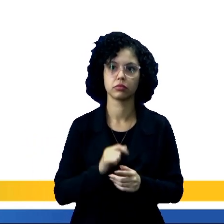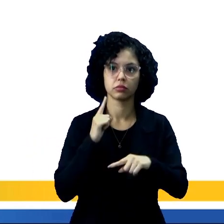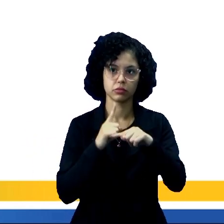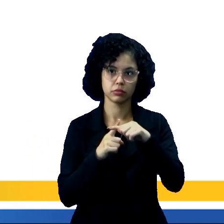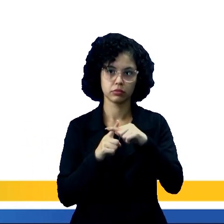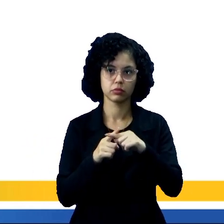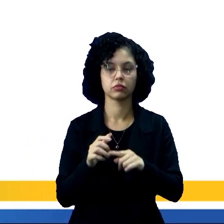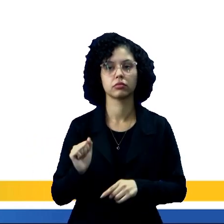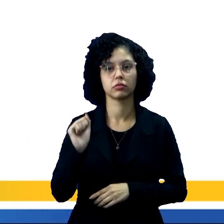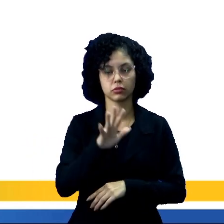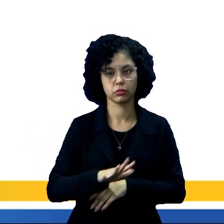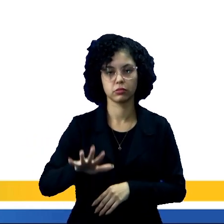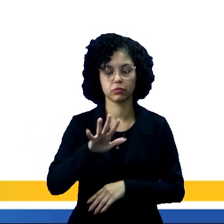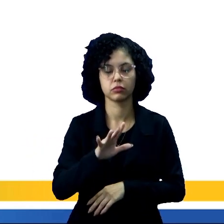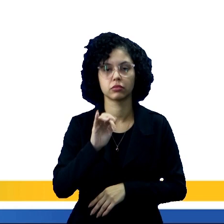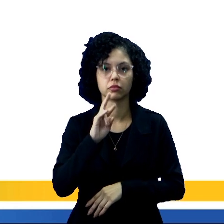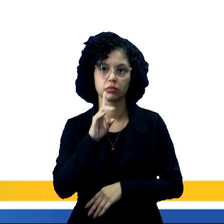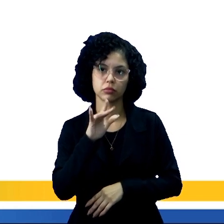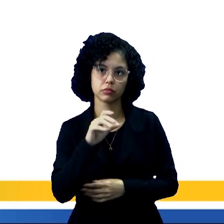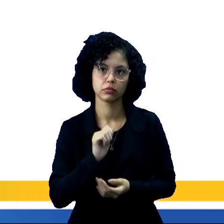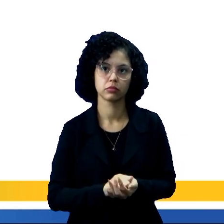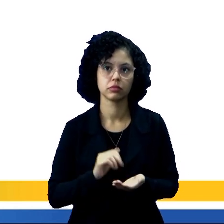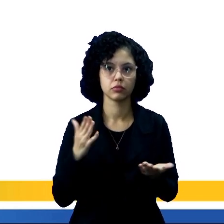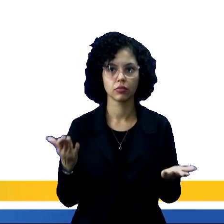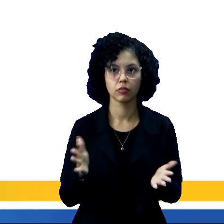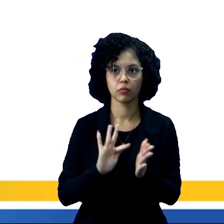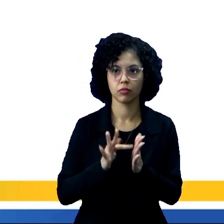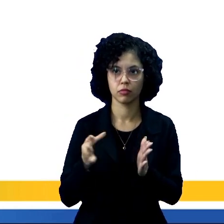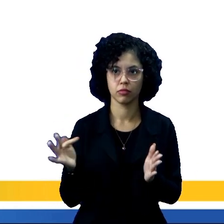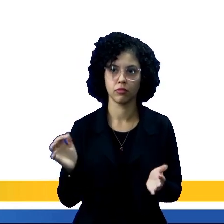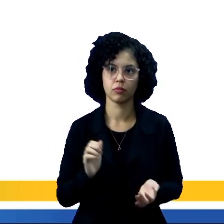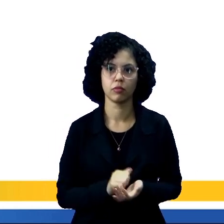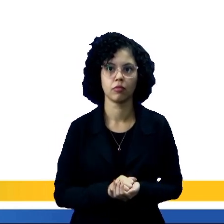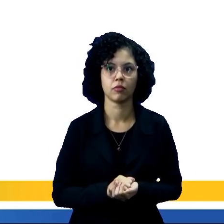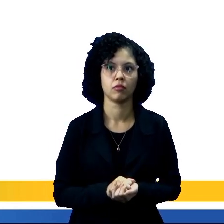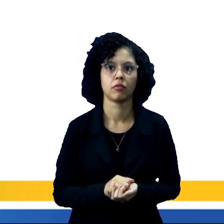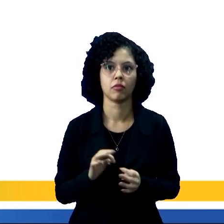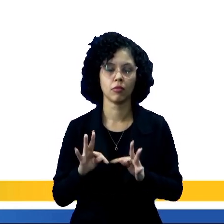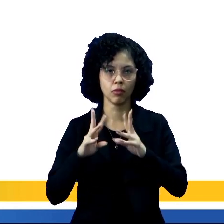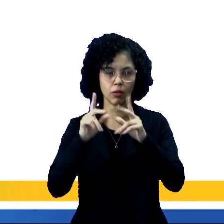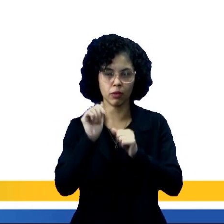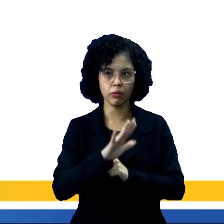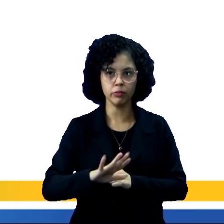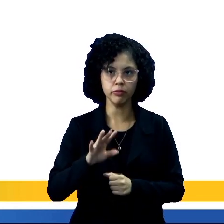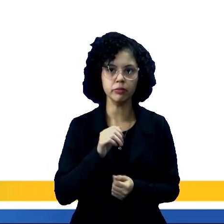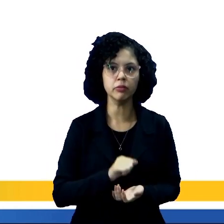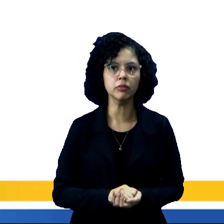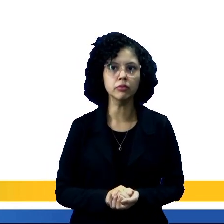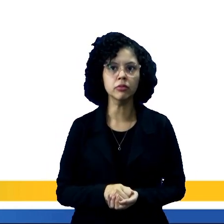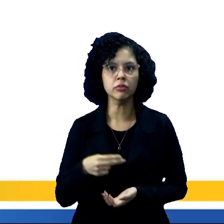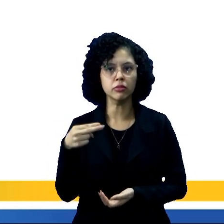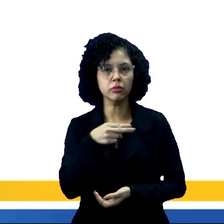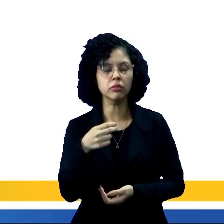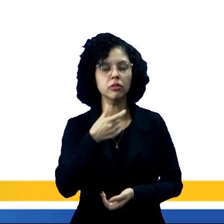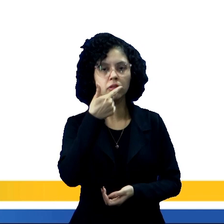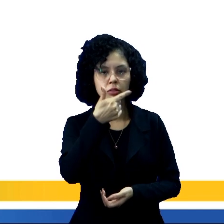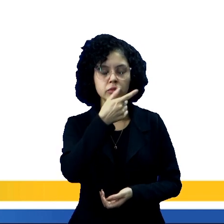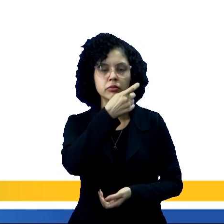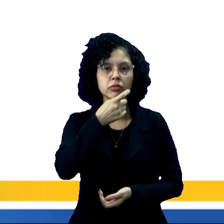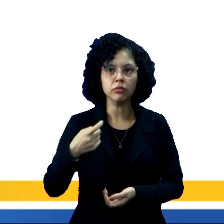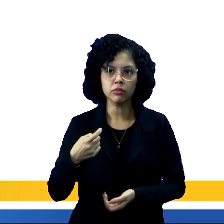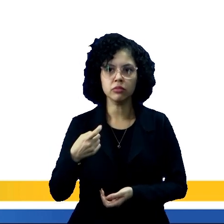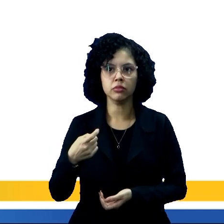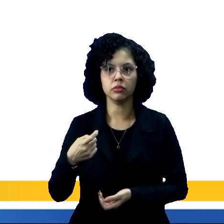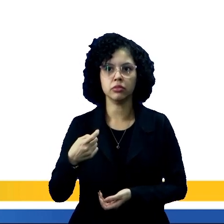lateral. Para tal, utilizamos a seguinte fórmula. A área total é igual